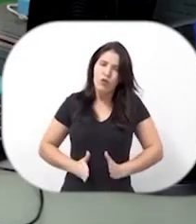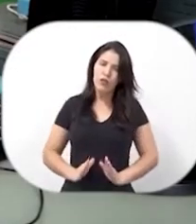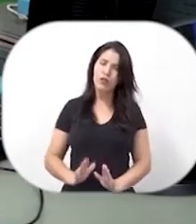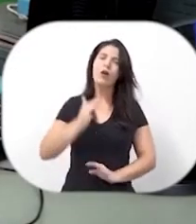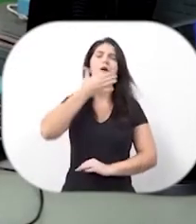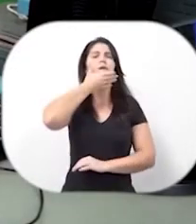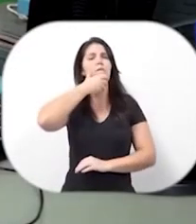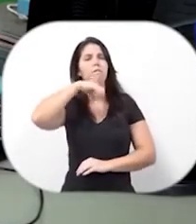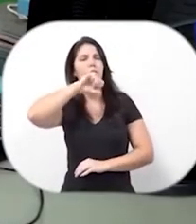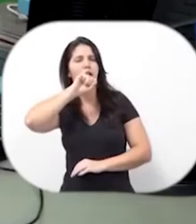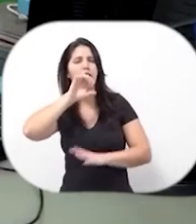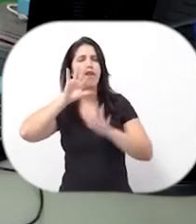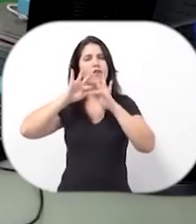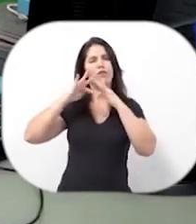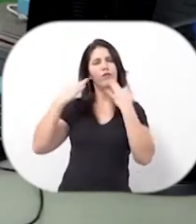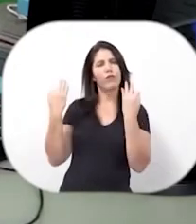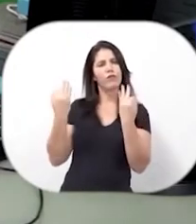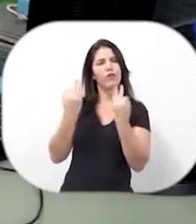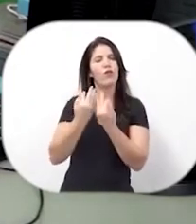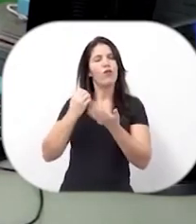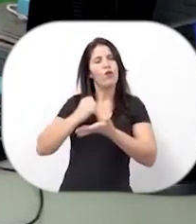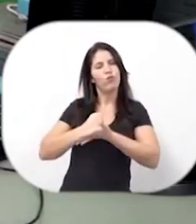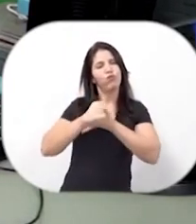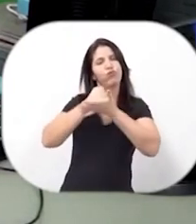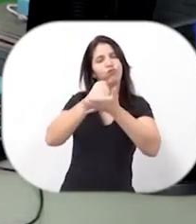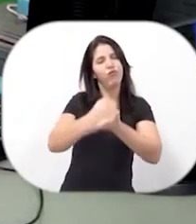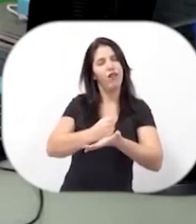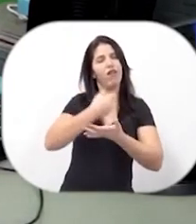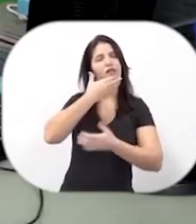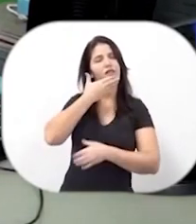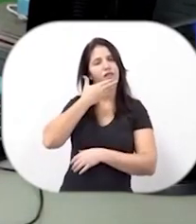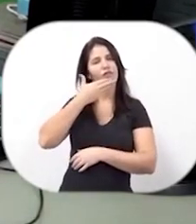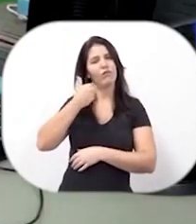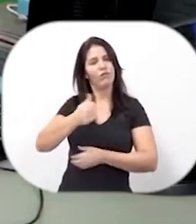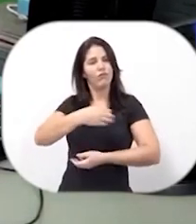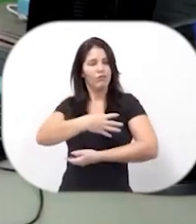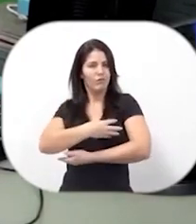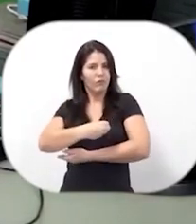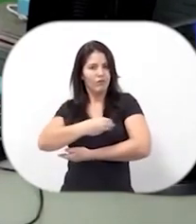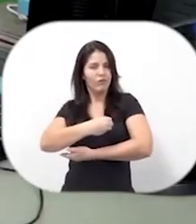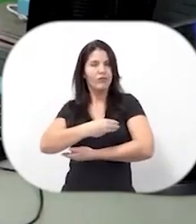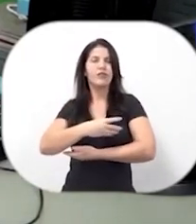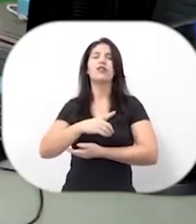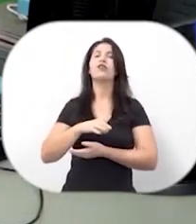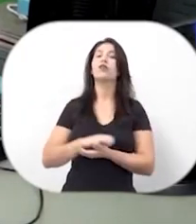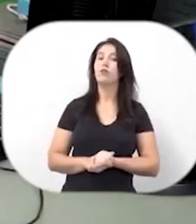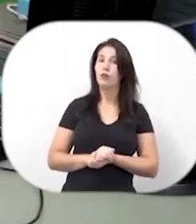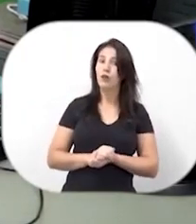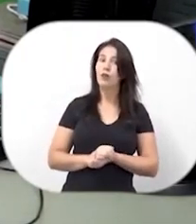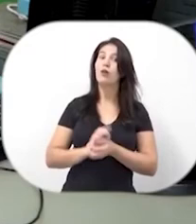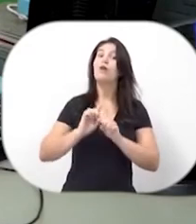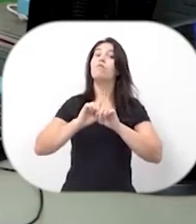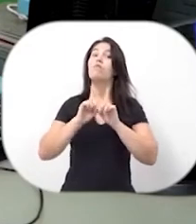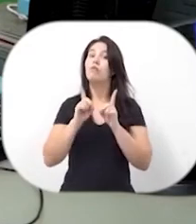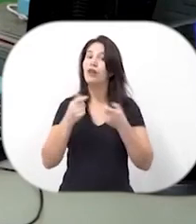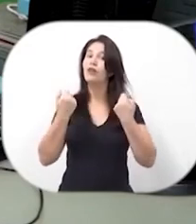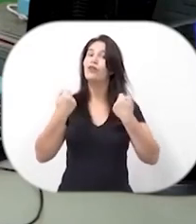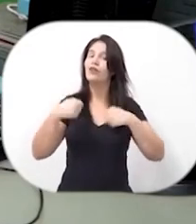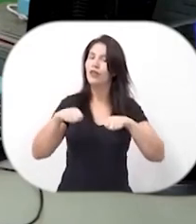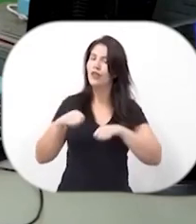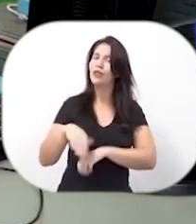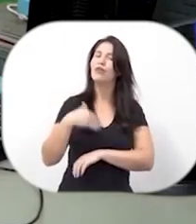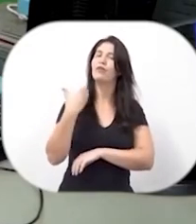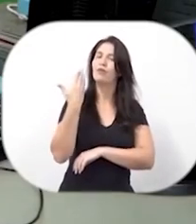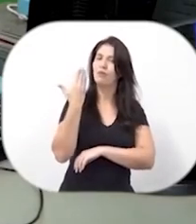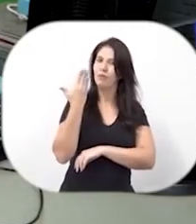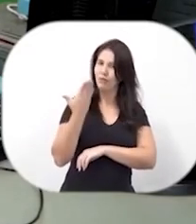puérpera, pais, família, para dar o apoio e promoção ao aleitamento materno. Mas você não pode